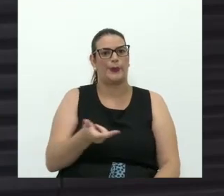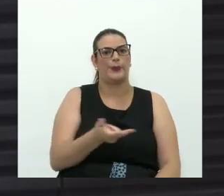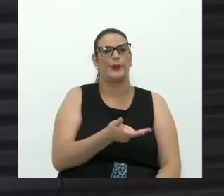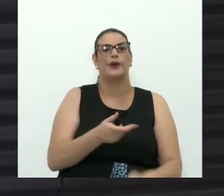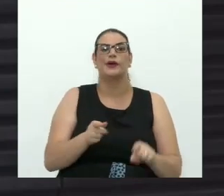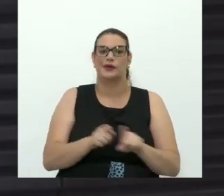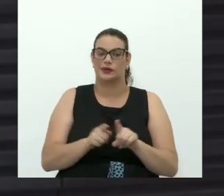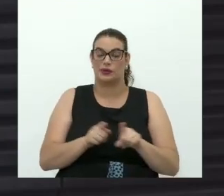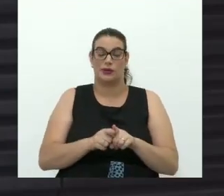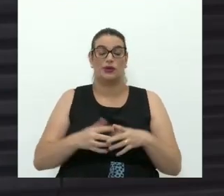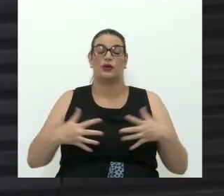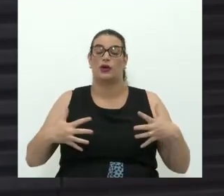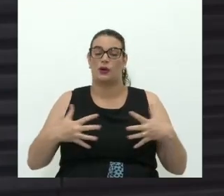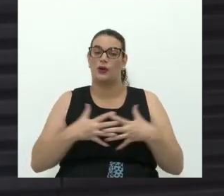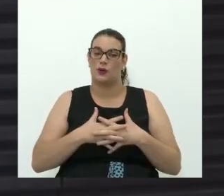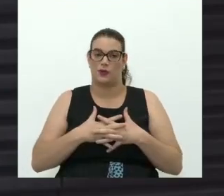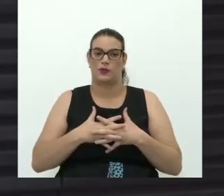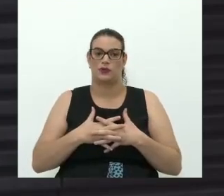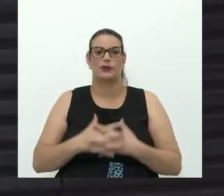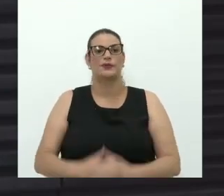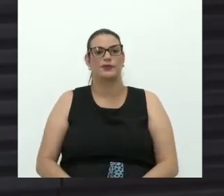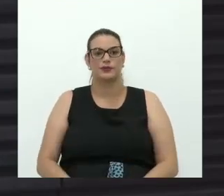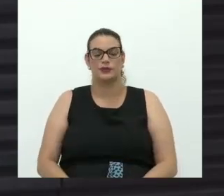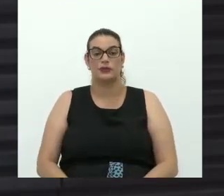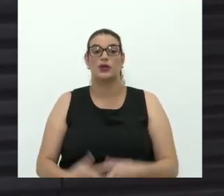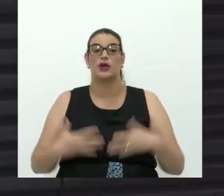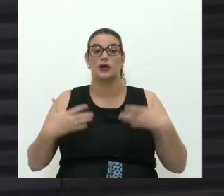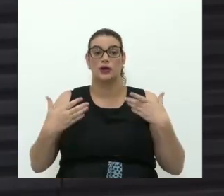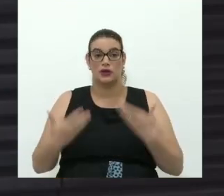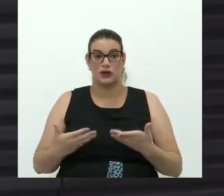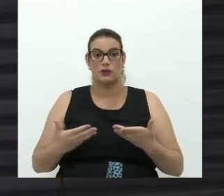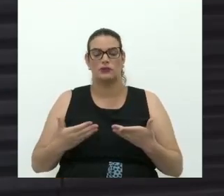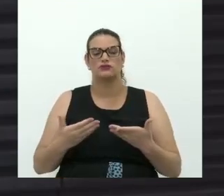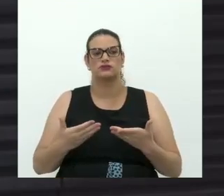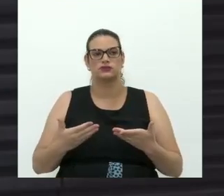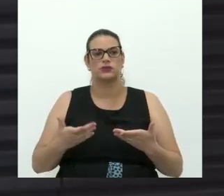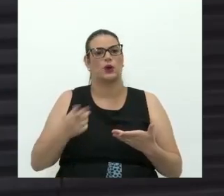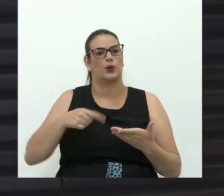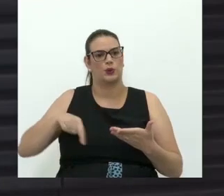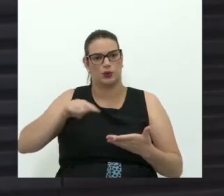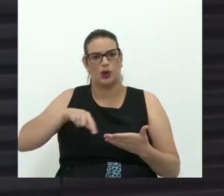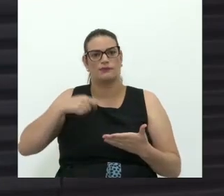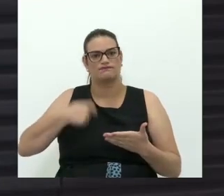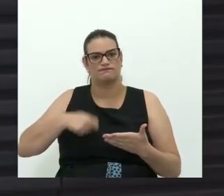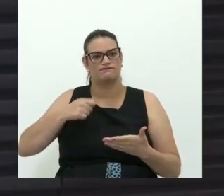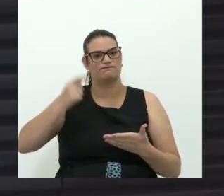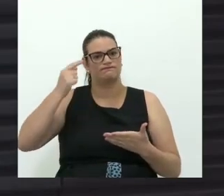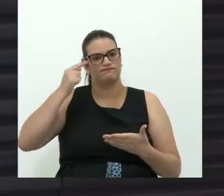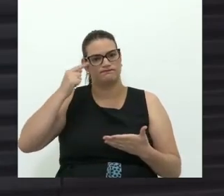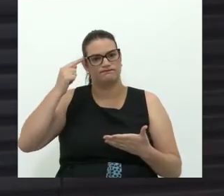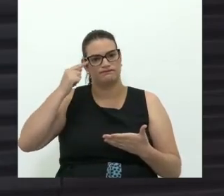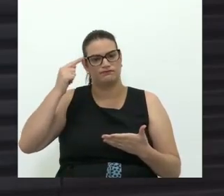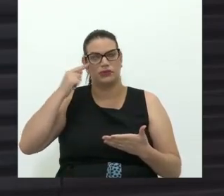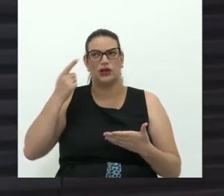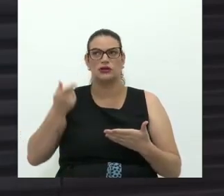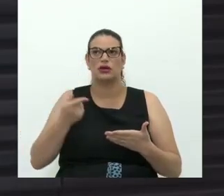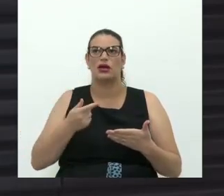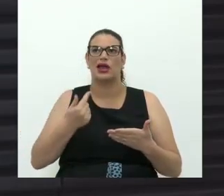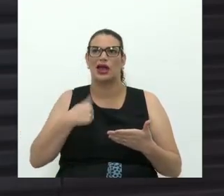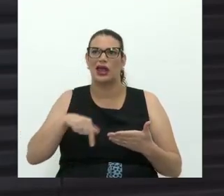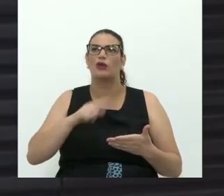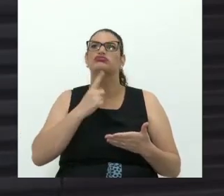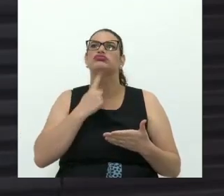bastante confuso Então nesse sentido a gente precisa pensar que tipo de cidadania